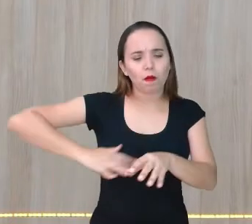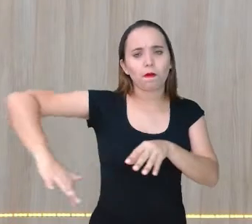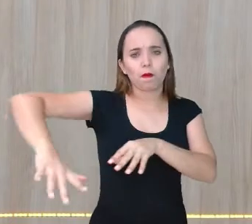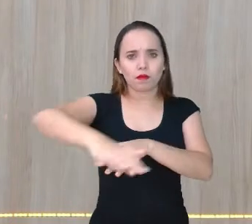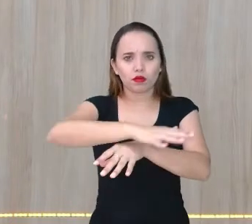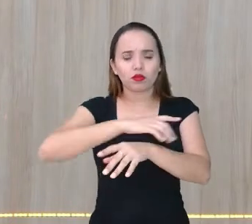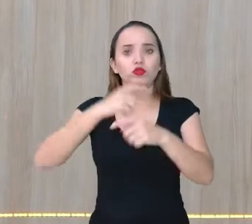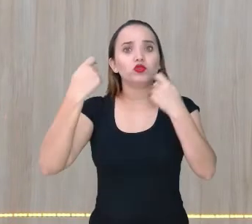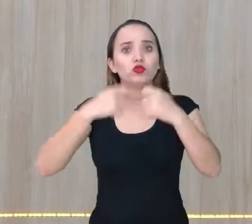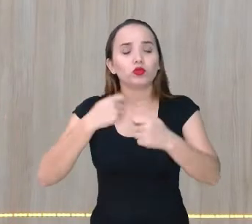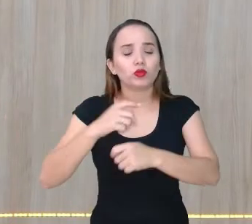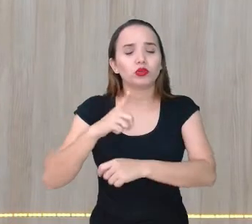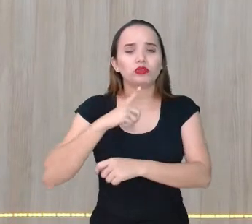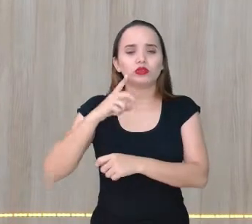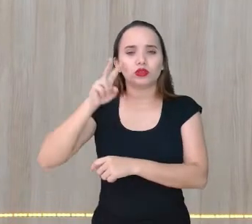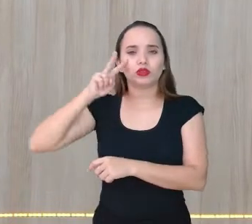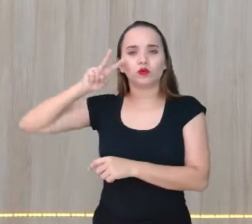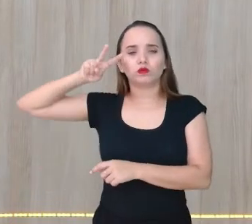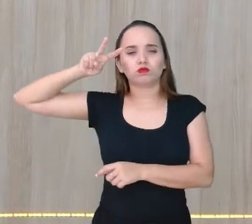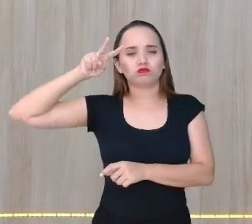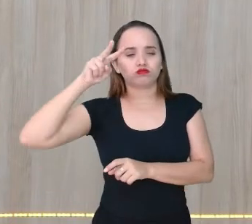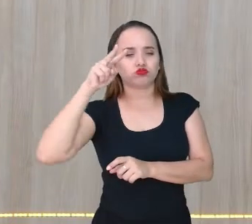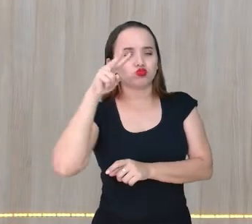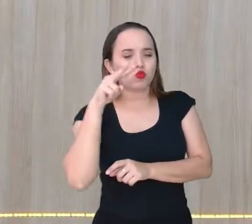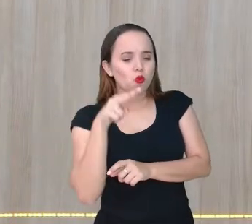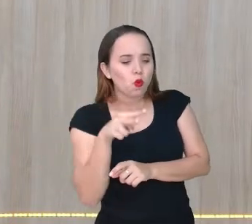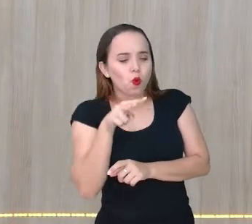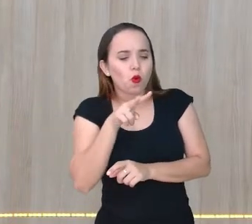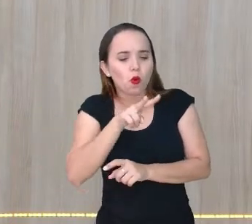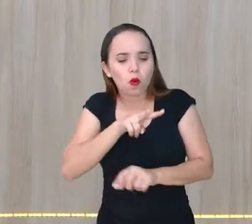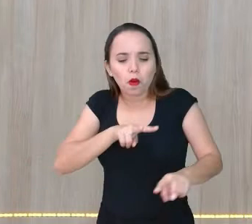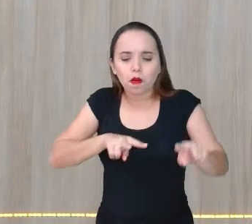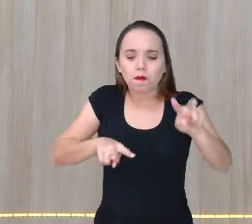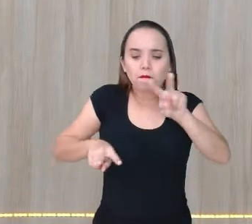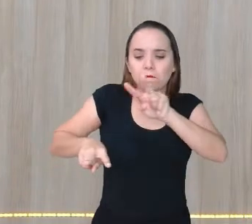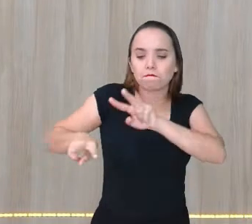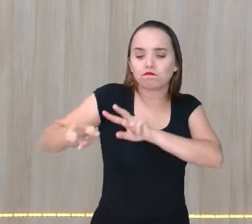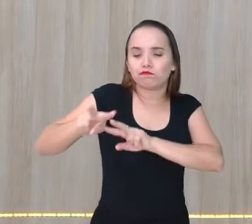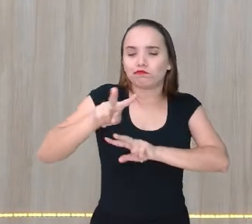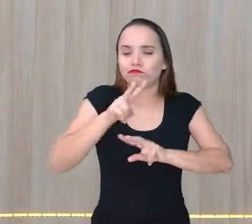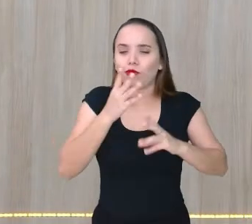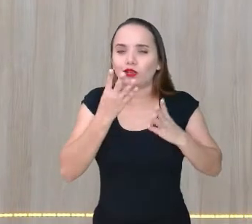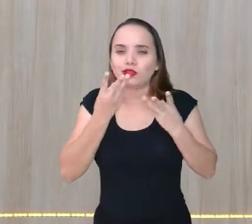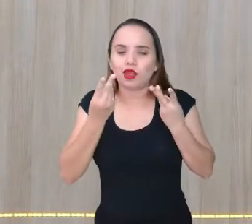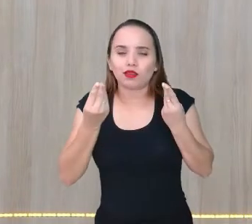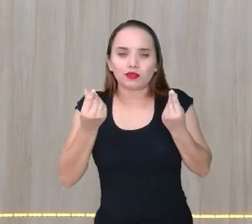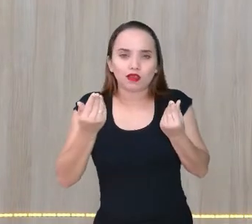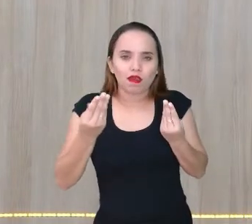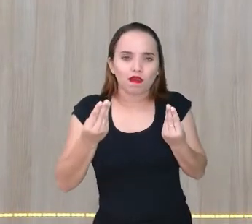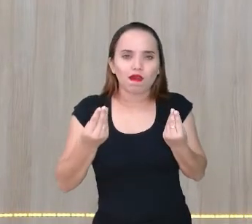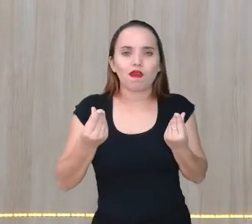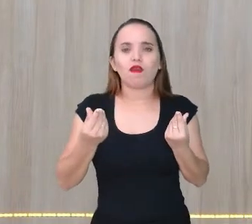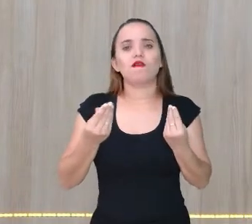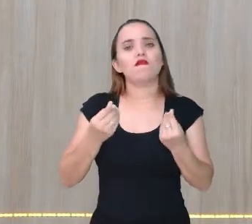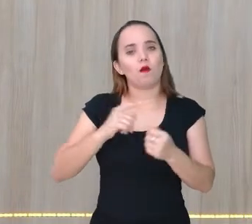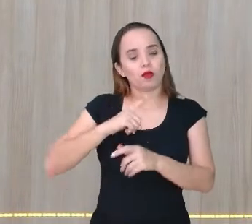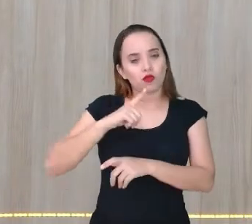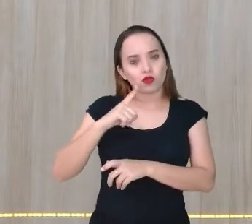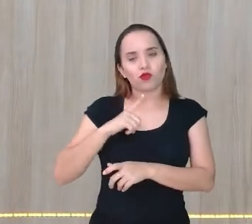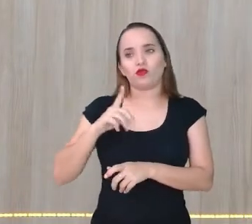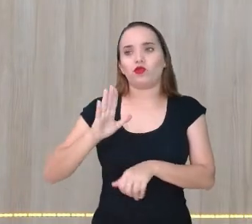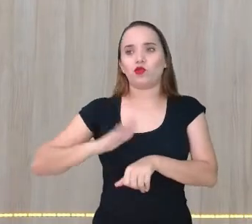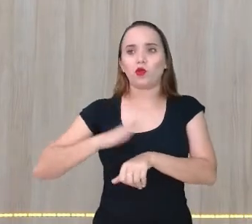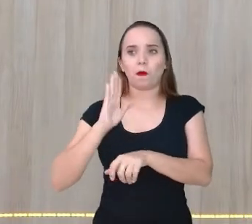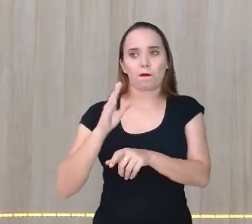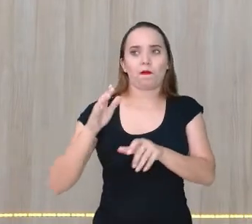nova visão, né, um novo olhar para o meio ambiente, para que a gente possa caminhar de uma forma mais justa, mais igualitária. Mas vamos